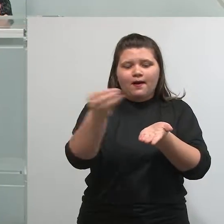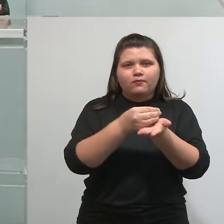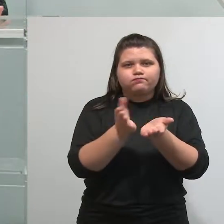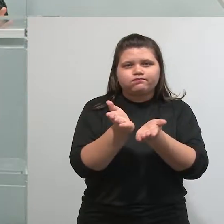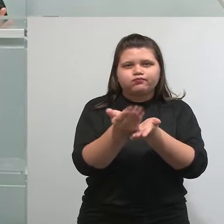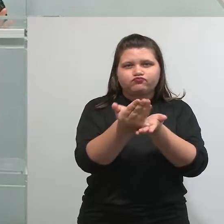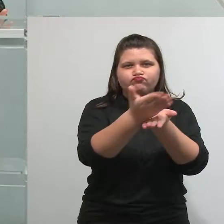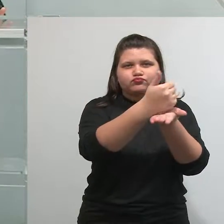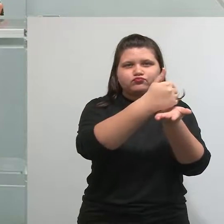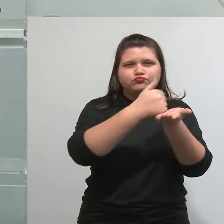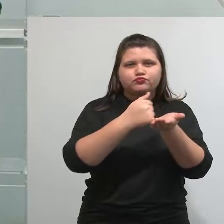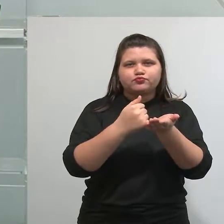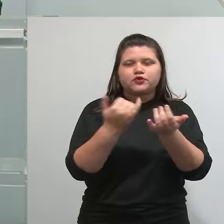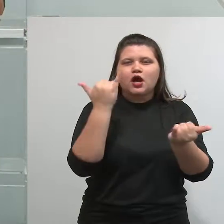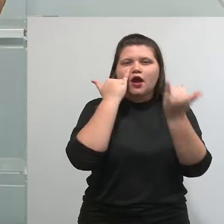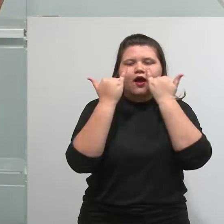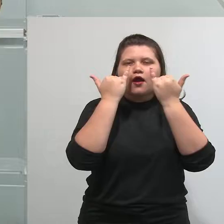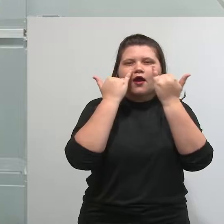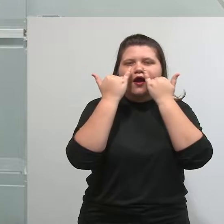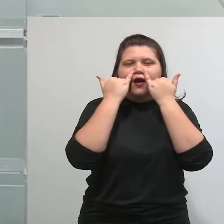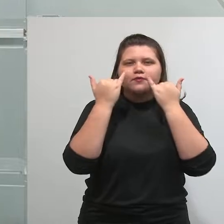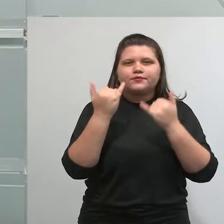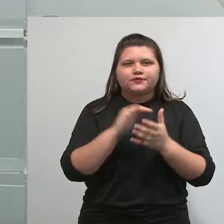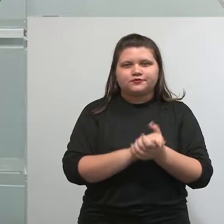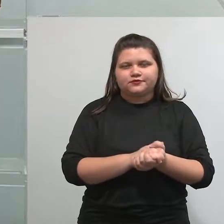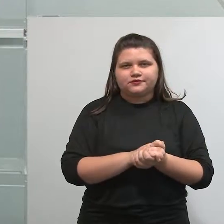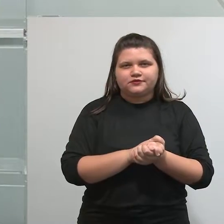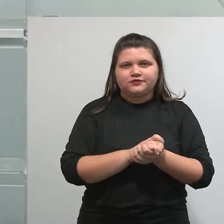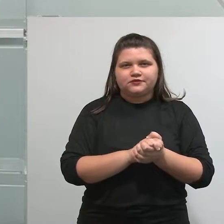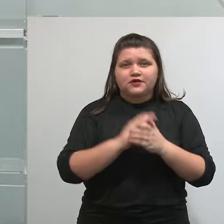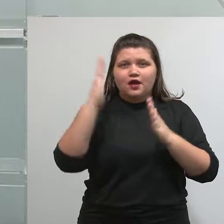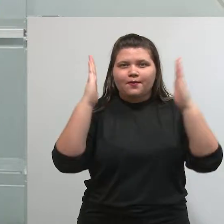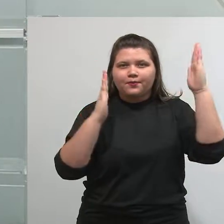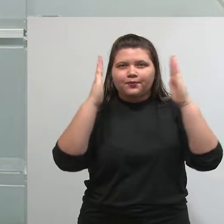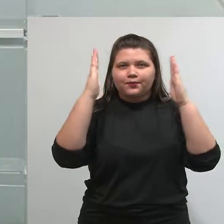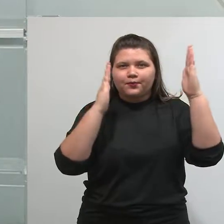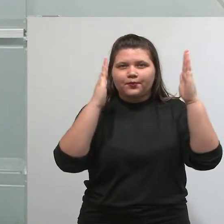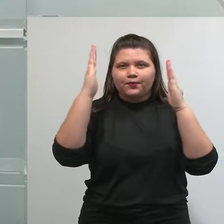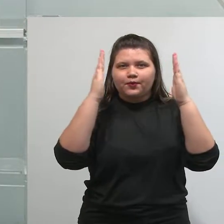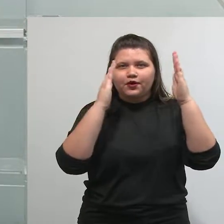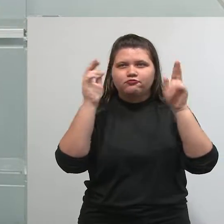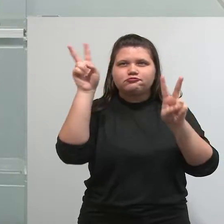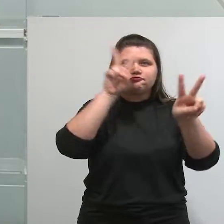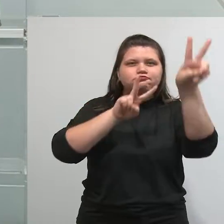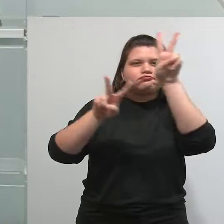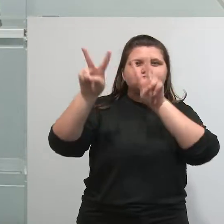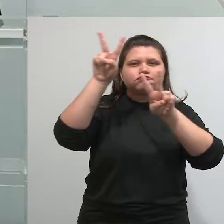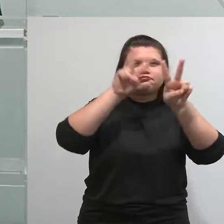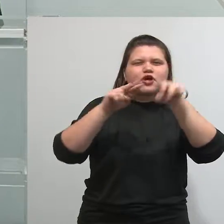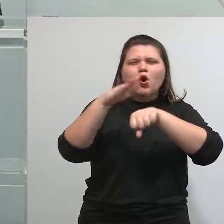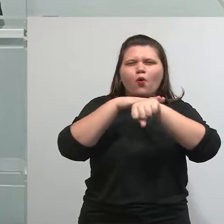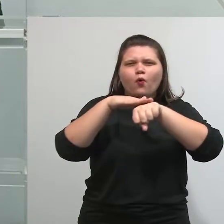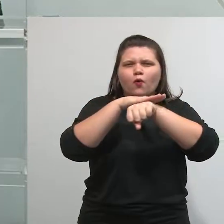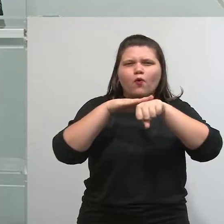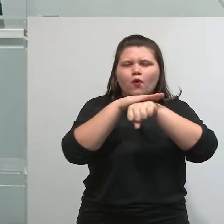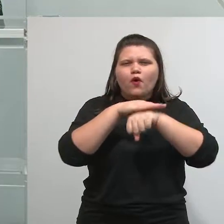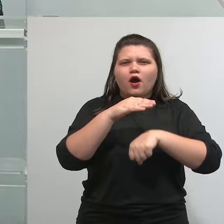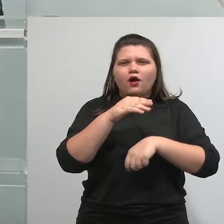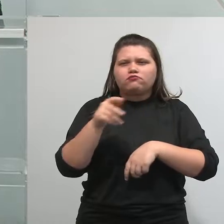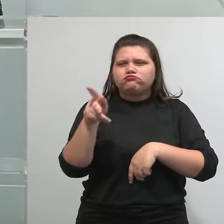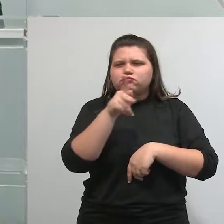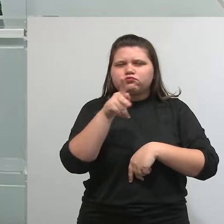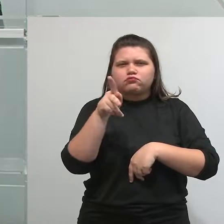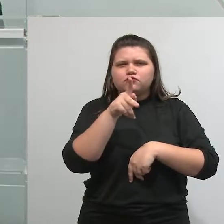momento. Mas dentro desse período de observação, tire um tempinho para conversar com os responsáveis pelo local, porque são eles que